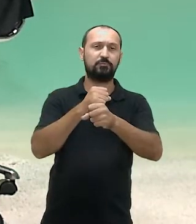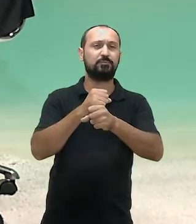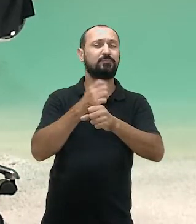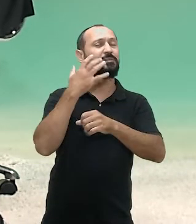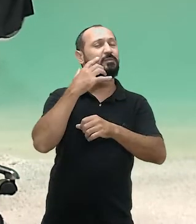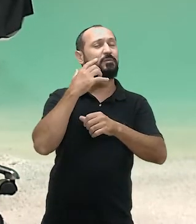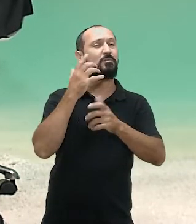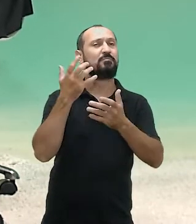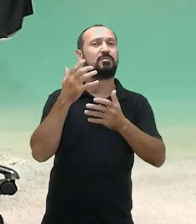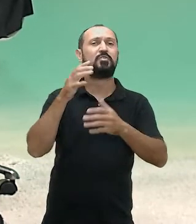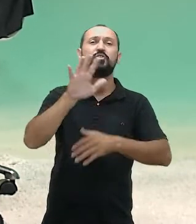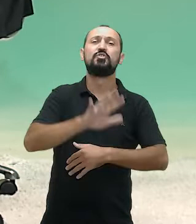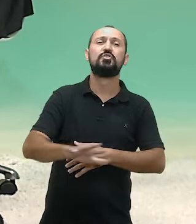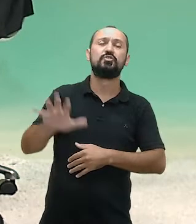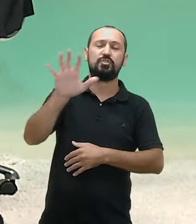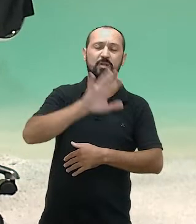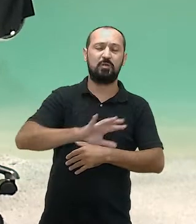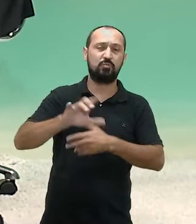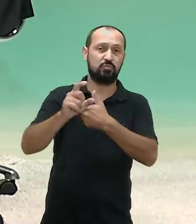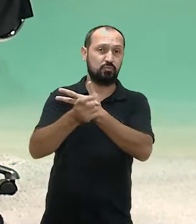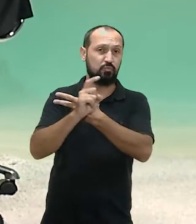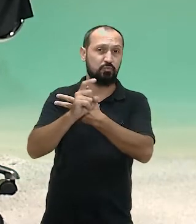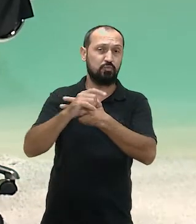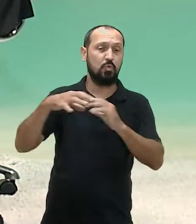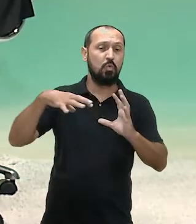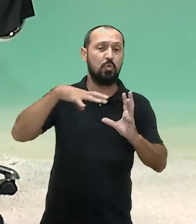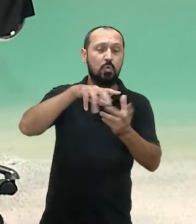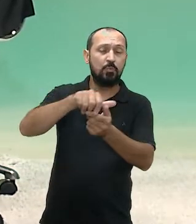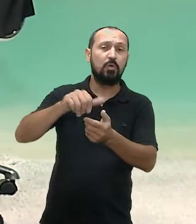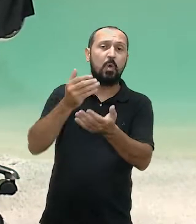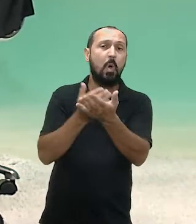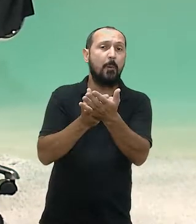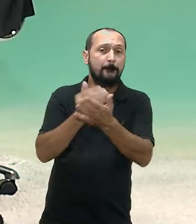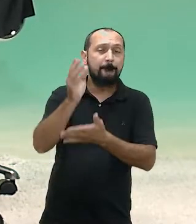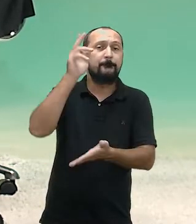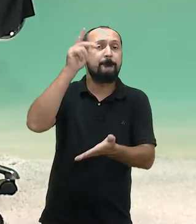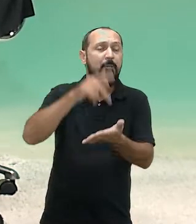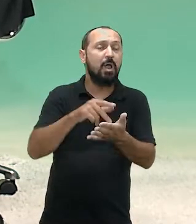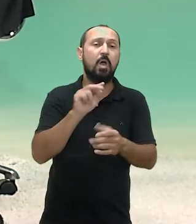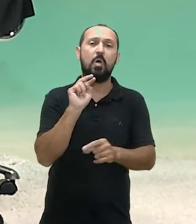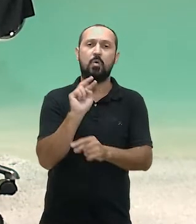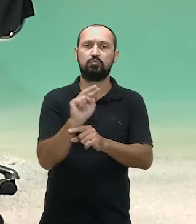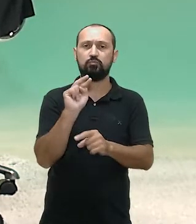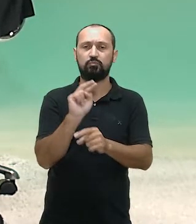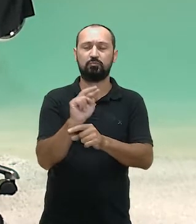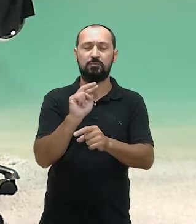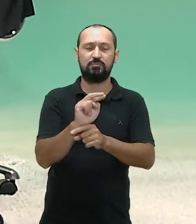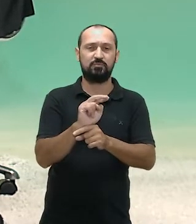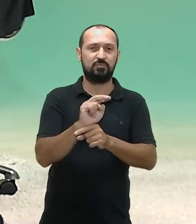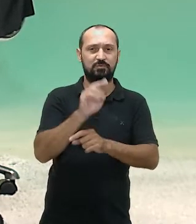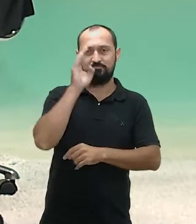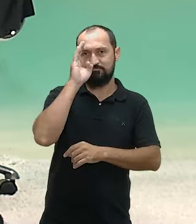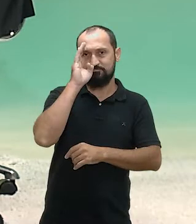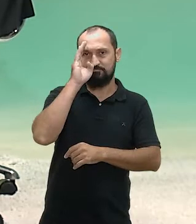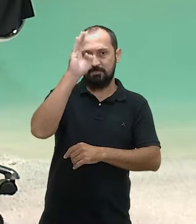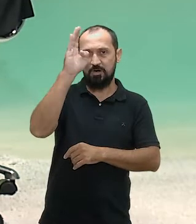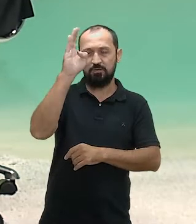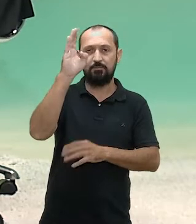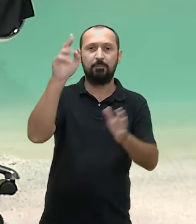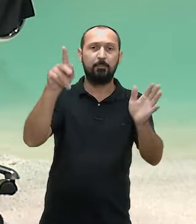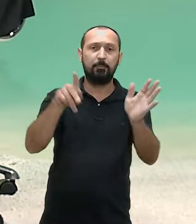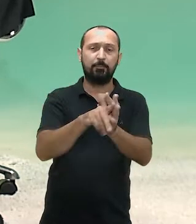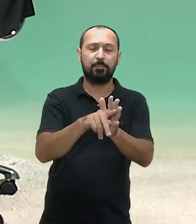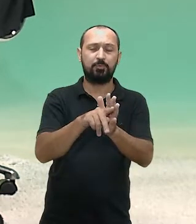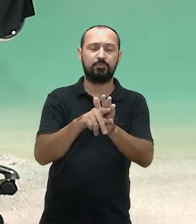grande maioria dos executivos em todo o mundo, é de iniciativa e de controle prioritário do